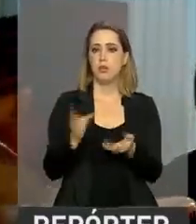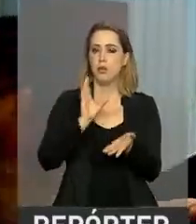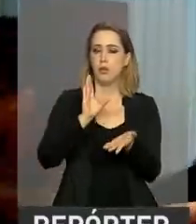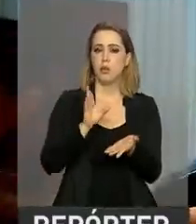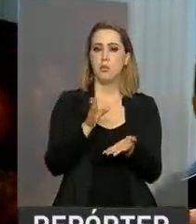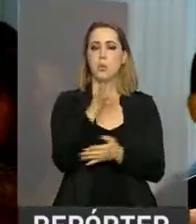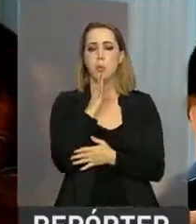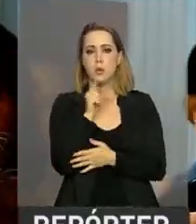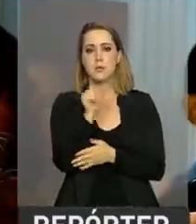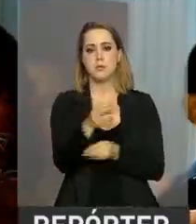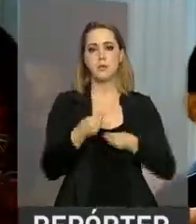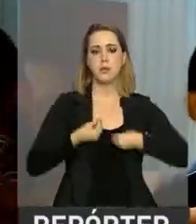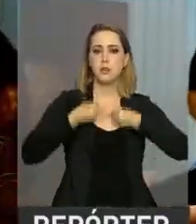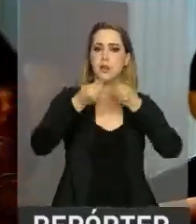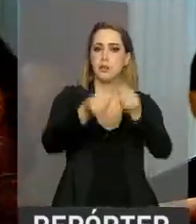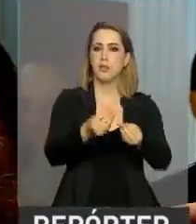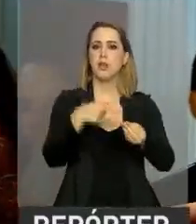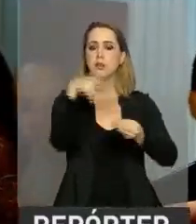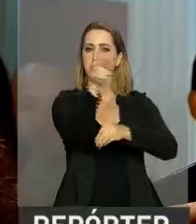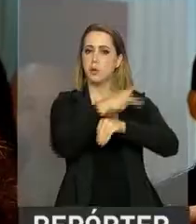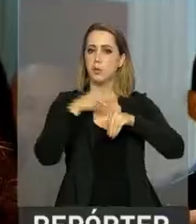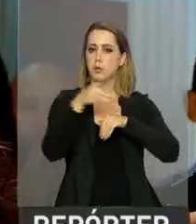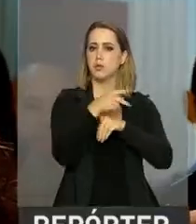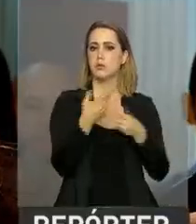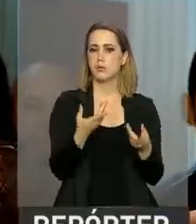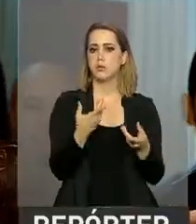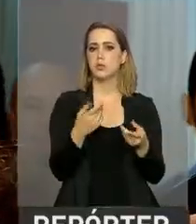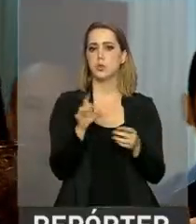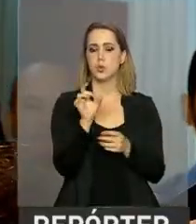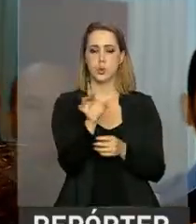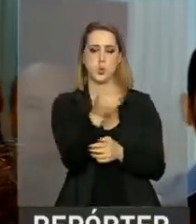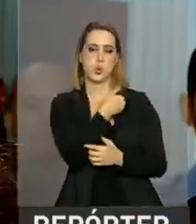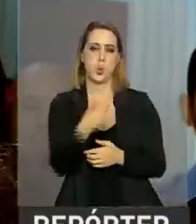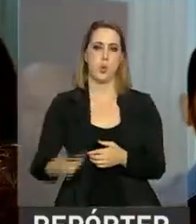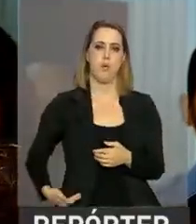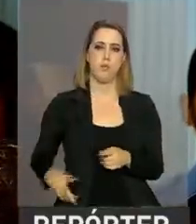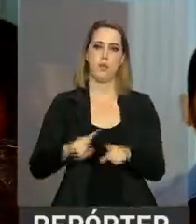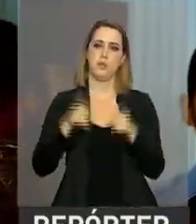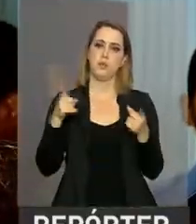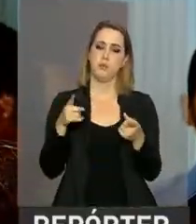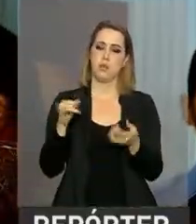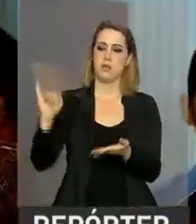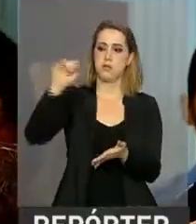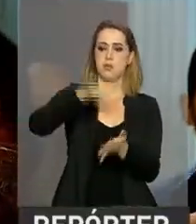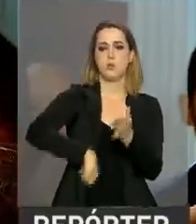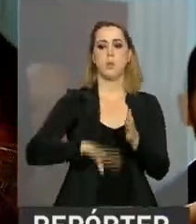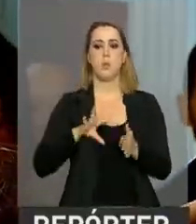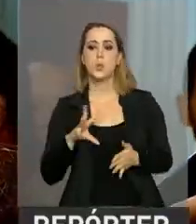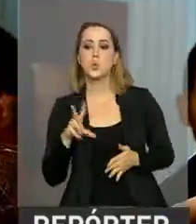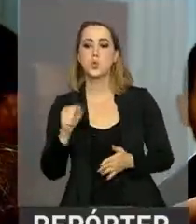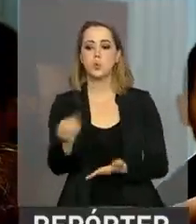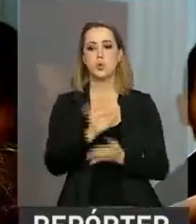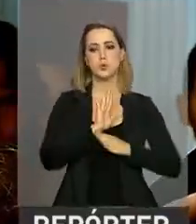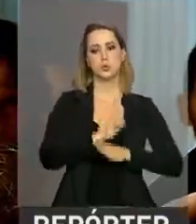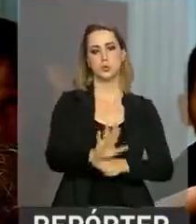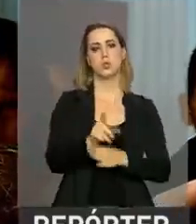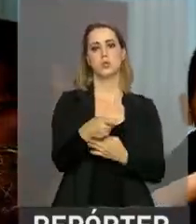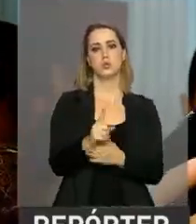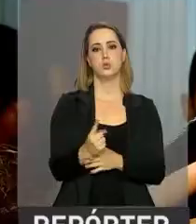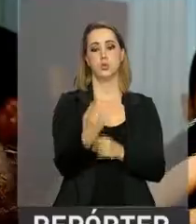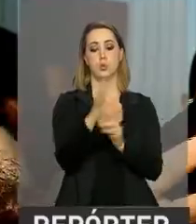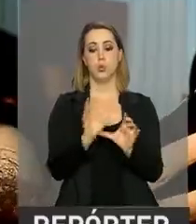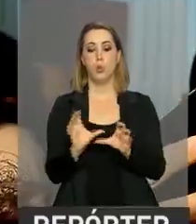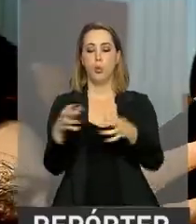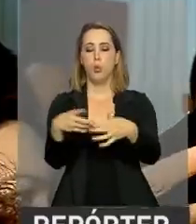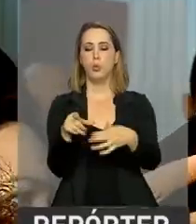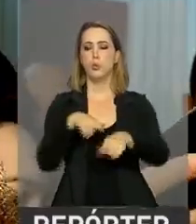assim, que é dado pelo país, pelo próprio país, isso não é apenas do governo, porque afinal os impostos são todos que contribuem, para que você possa atender uma faixa